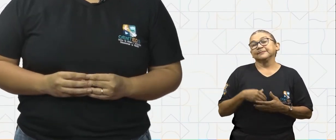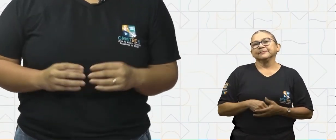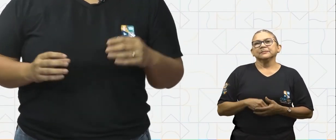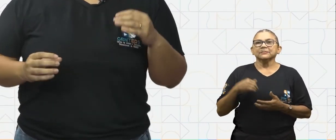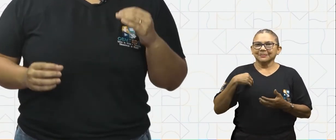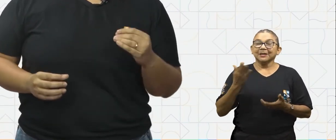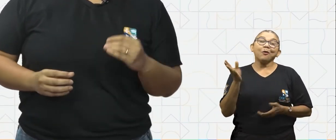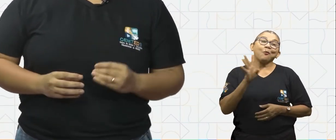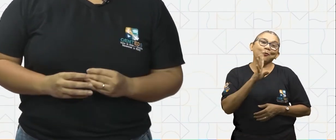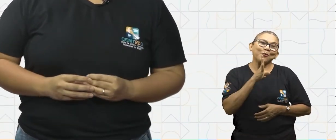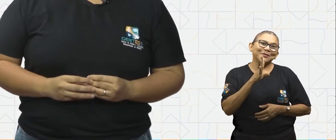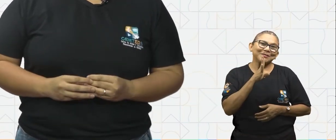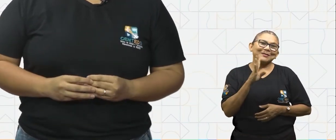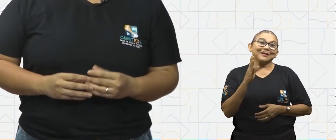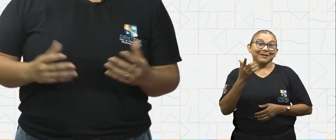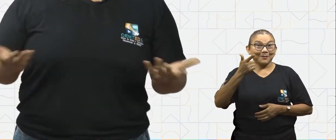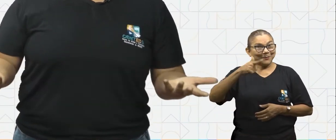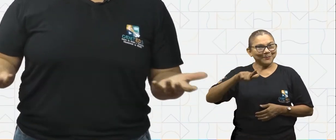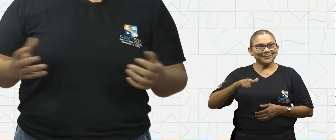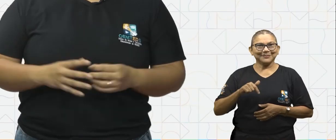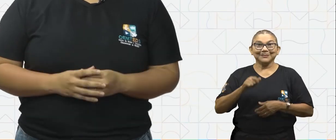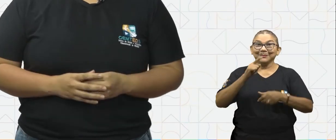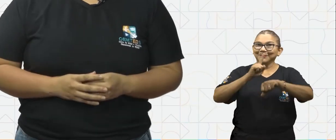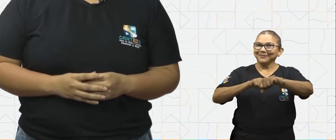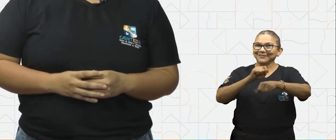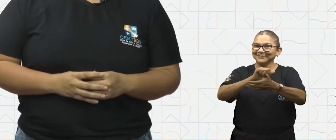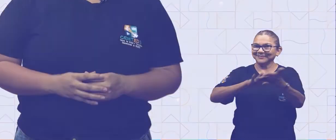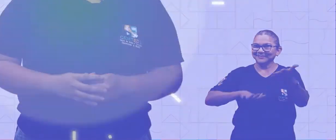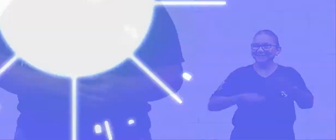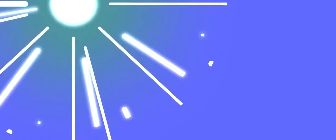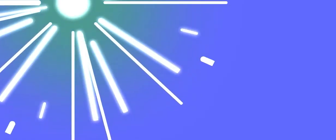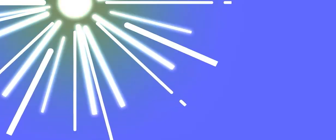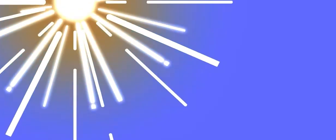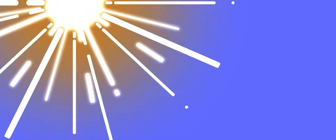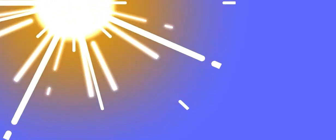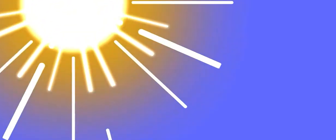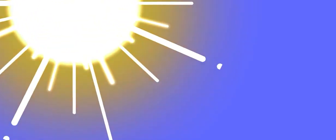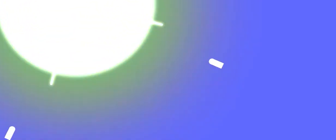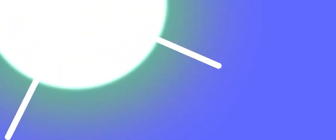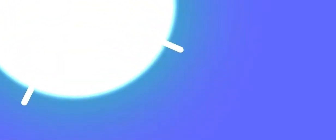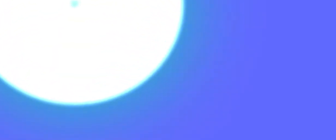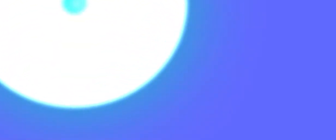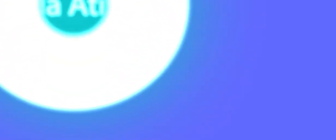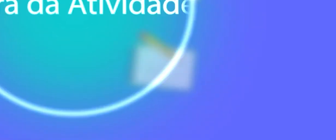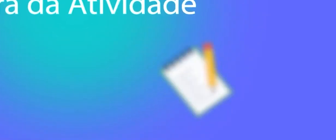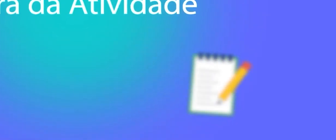um pouco do que conhecemos hoje? Chegou a hora da atividade!